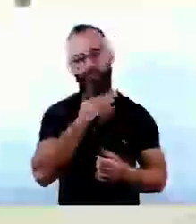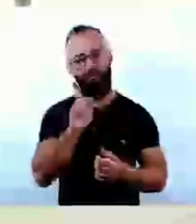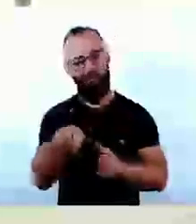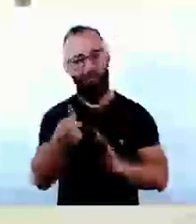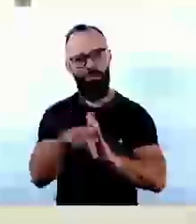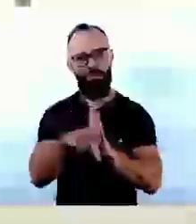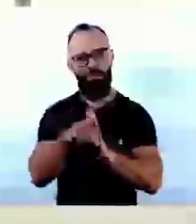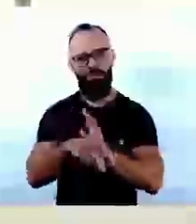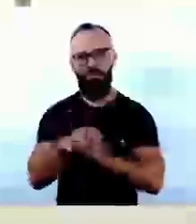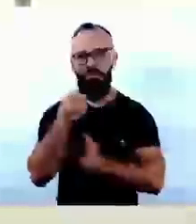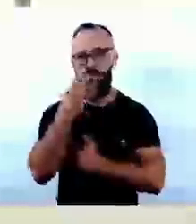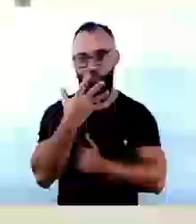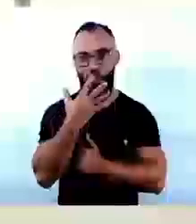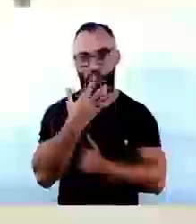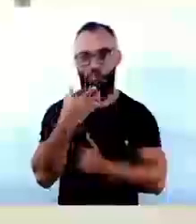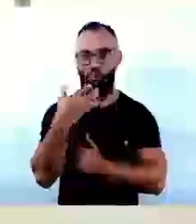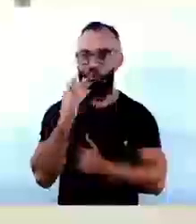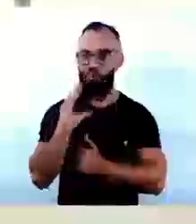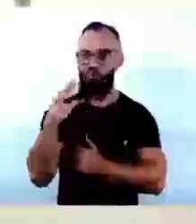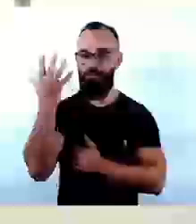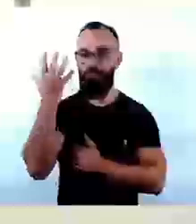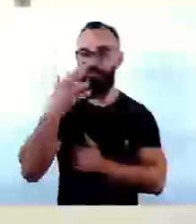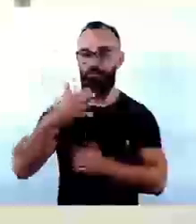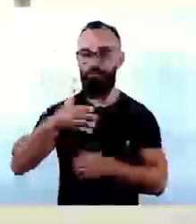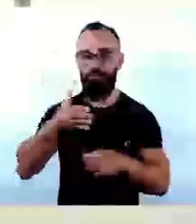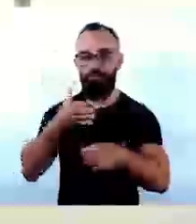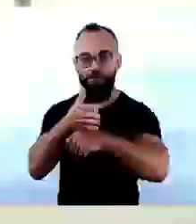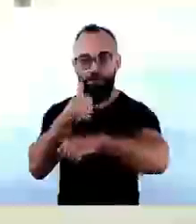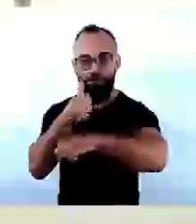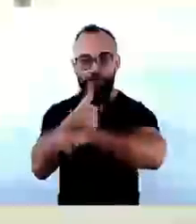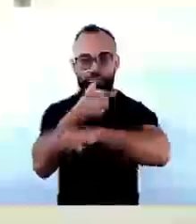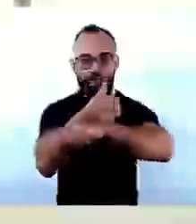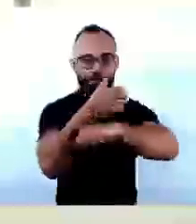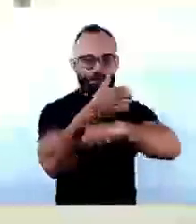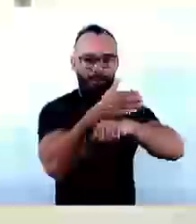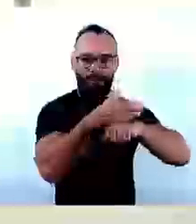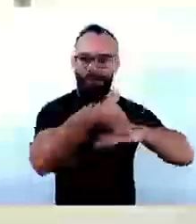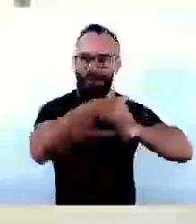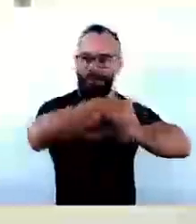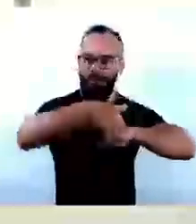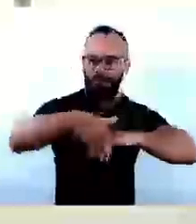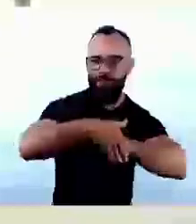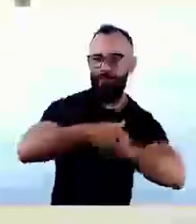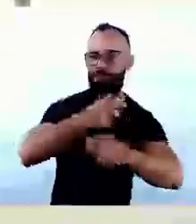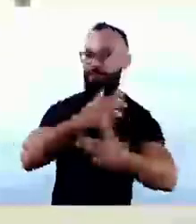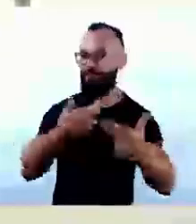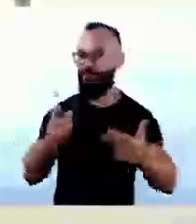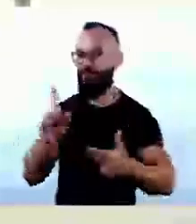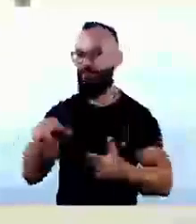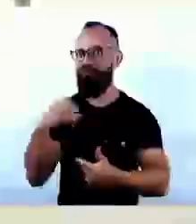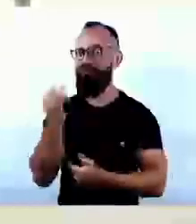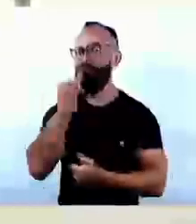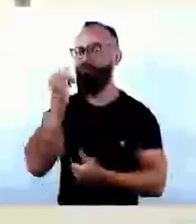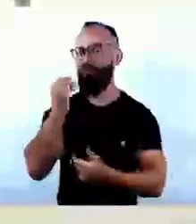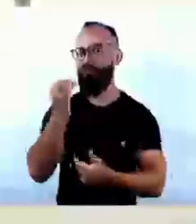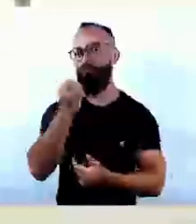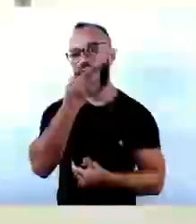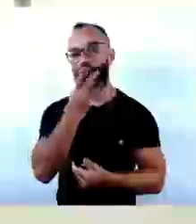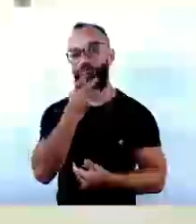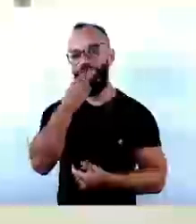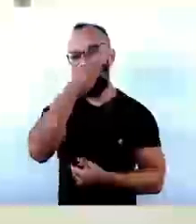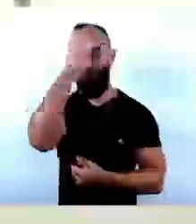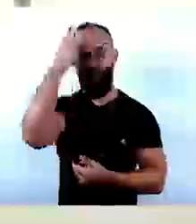a gente que sempre tá aí na rua nas comunidades é mais uma forma né de levar algo para as pessoas ali né